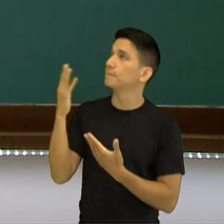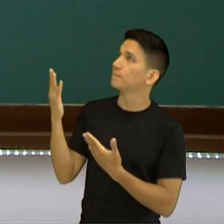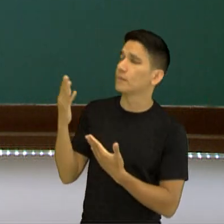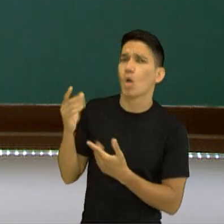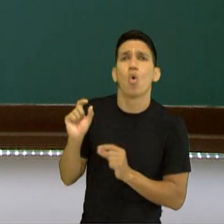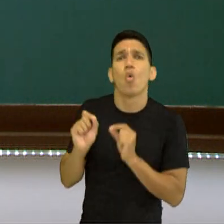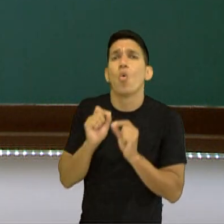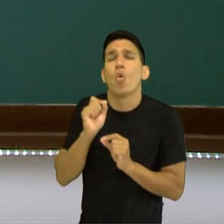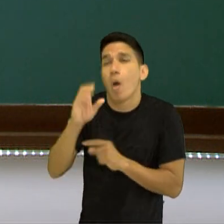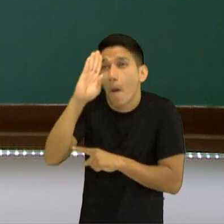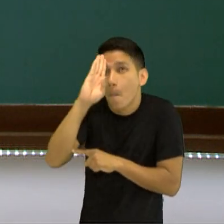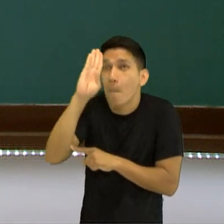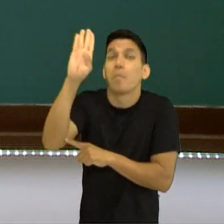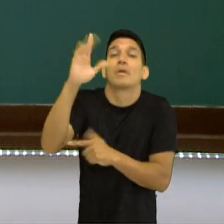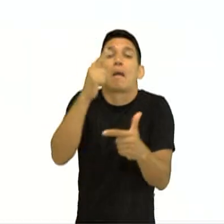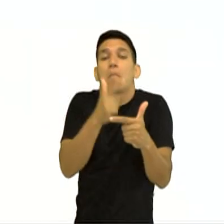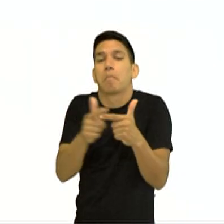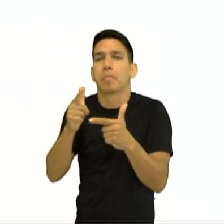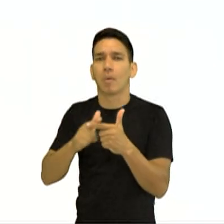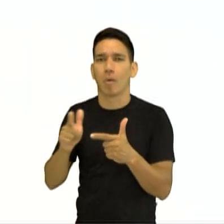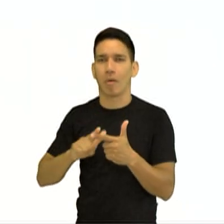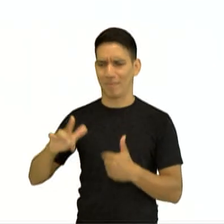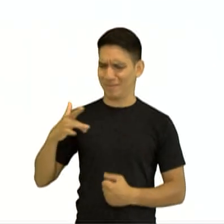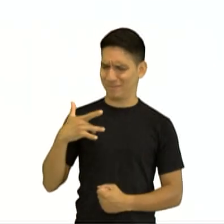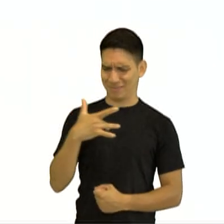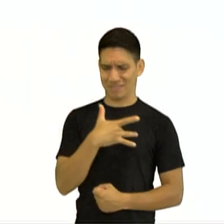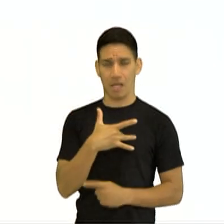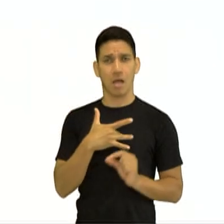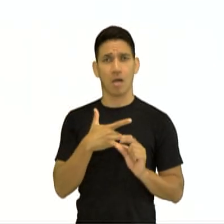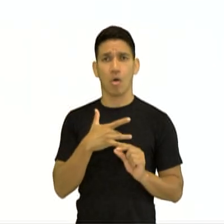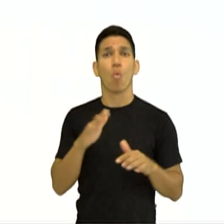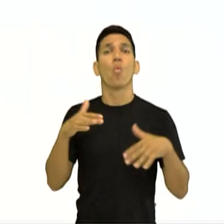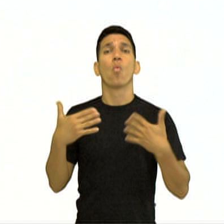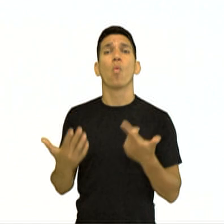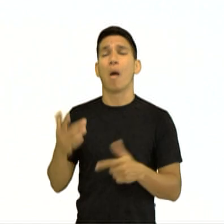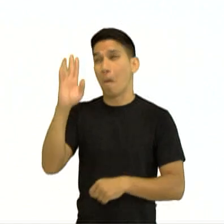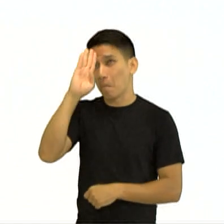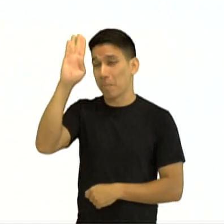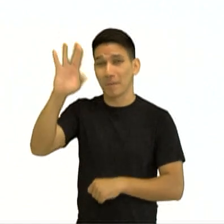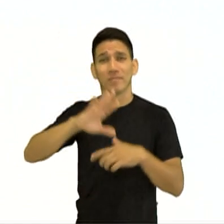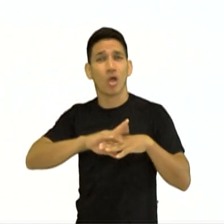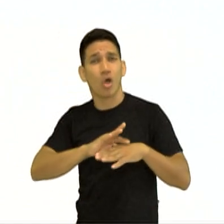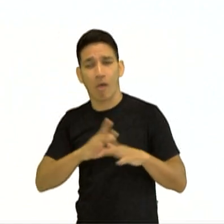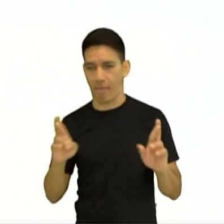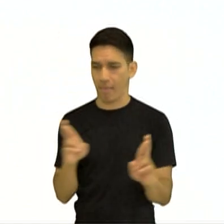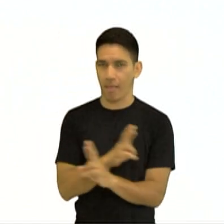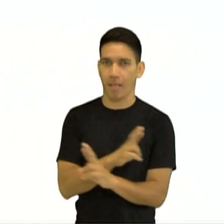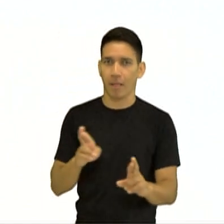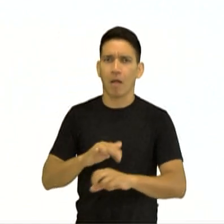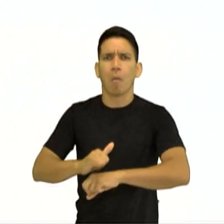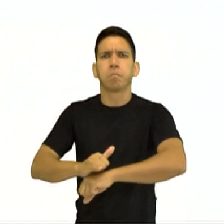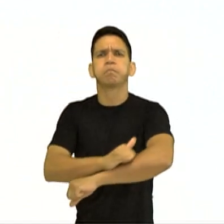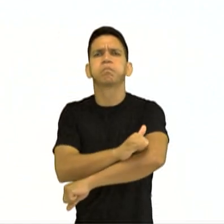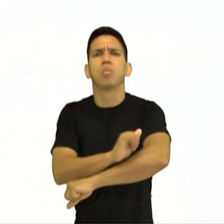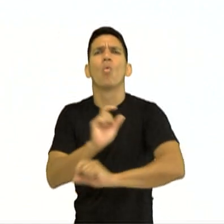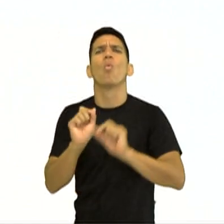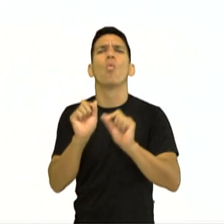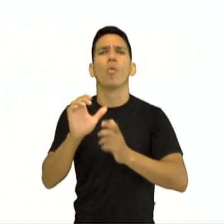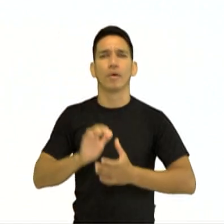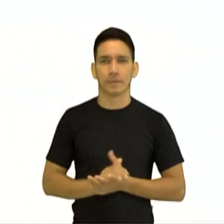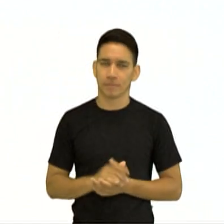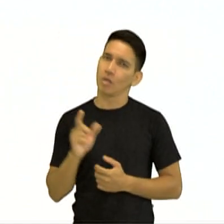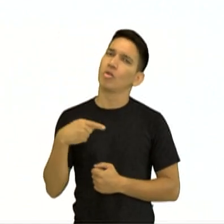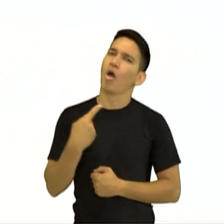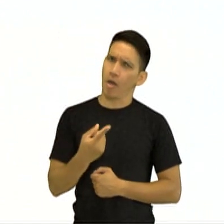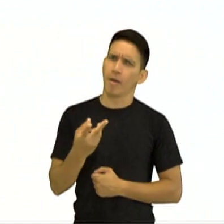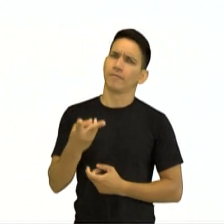os principais problemas de saúde, as principais doenças que têm relação com a obesidade? Então, a gente já